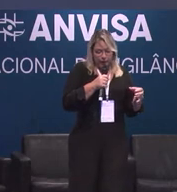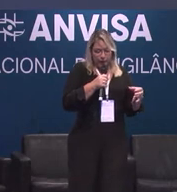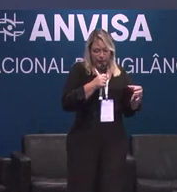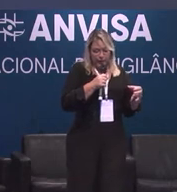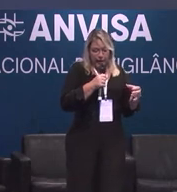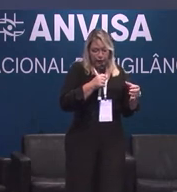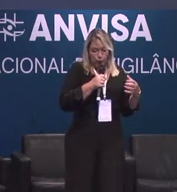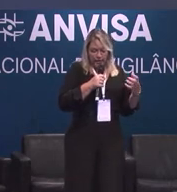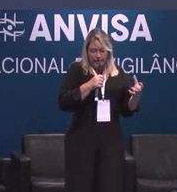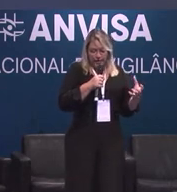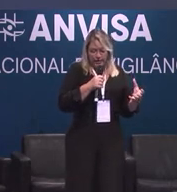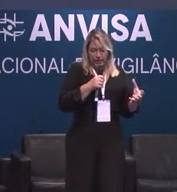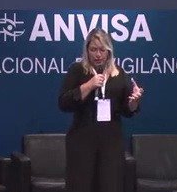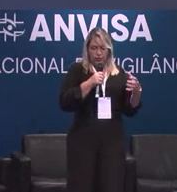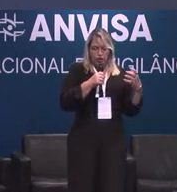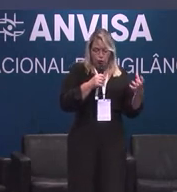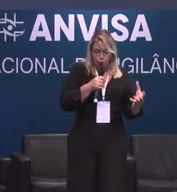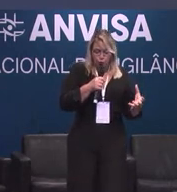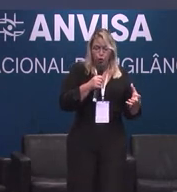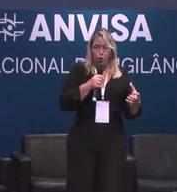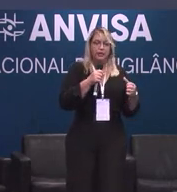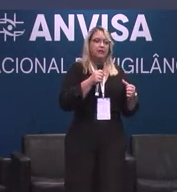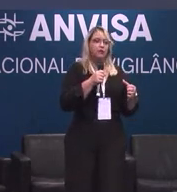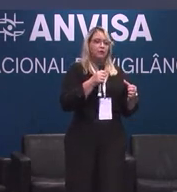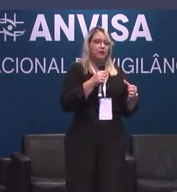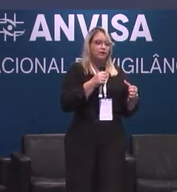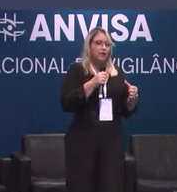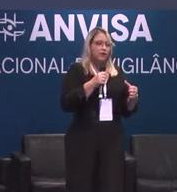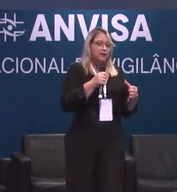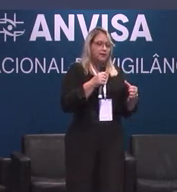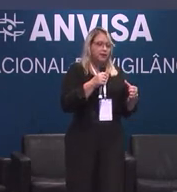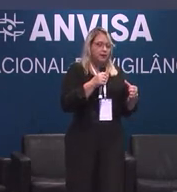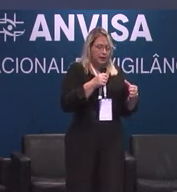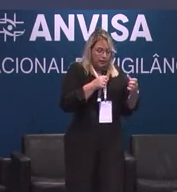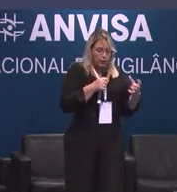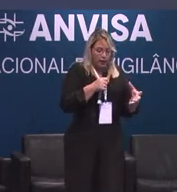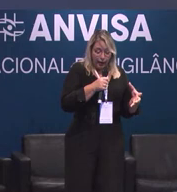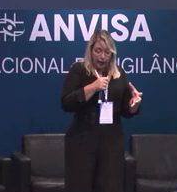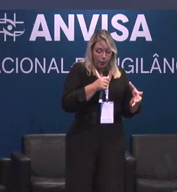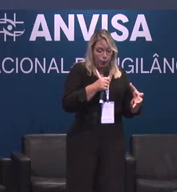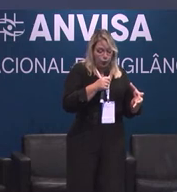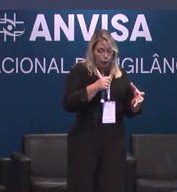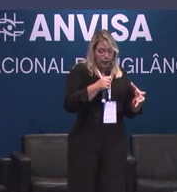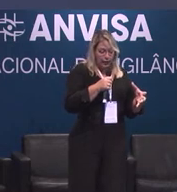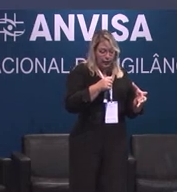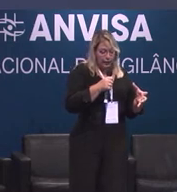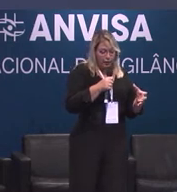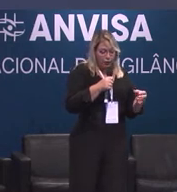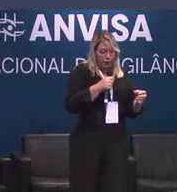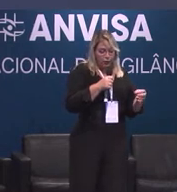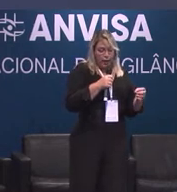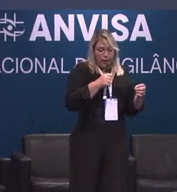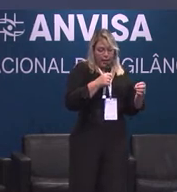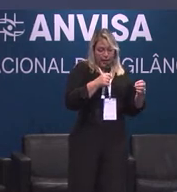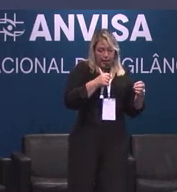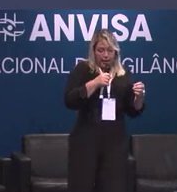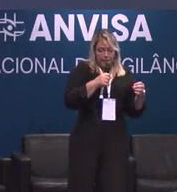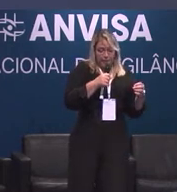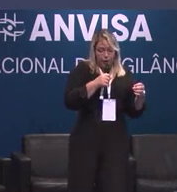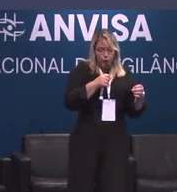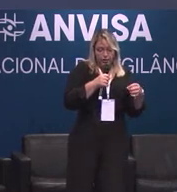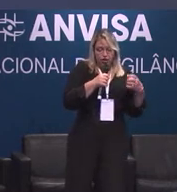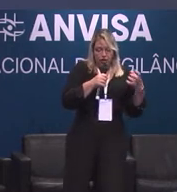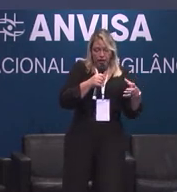de atualização na estrutura organizacional da Visa... Isso é um ponto ainda negativo.